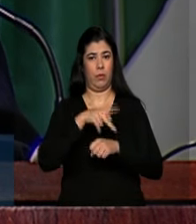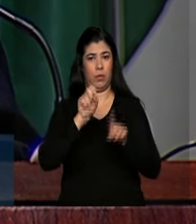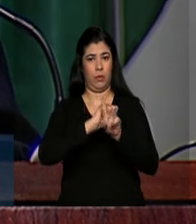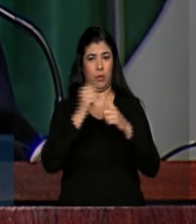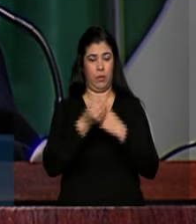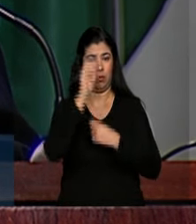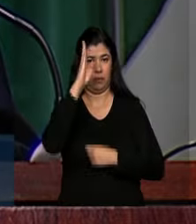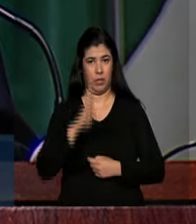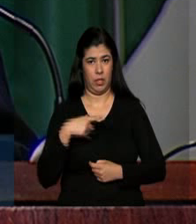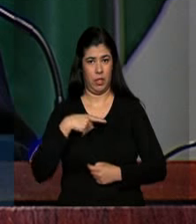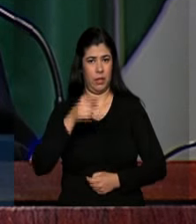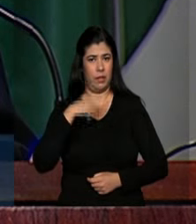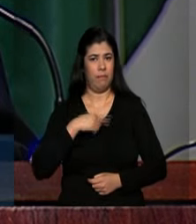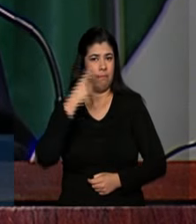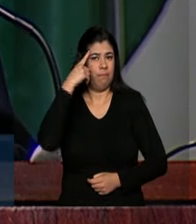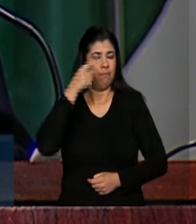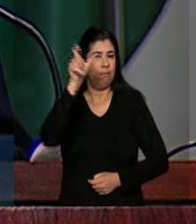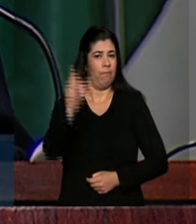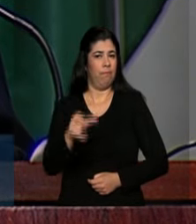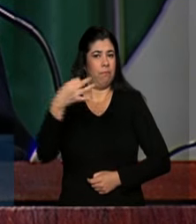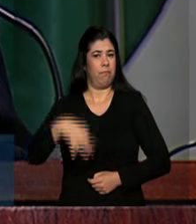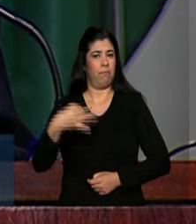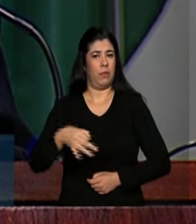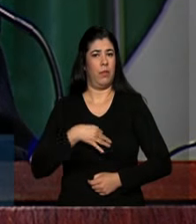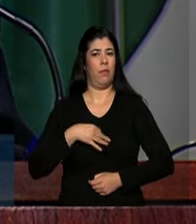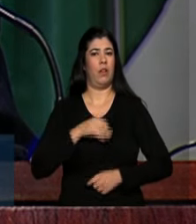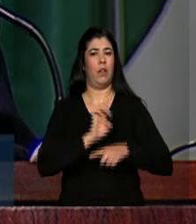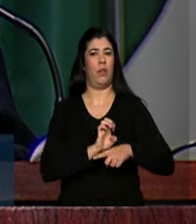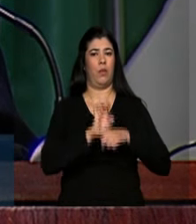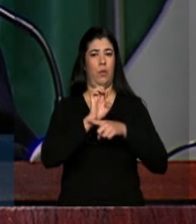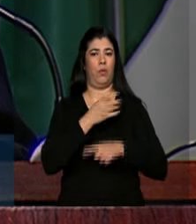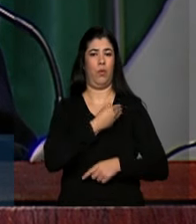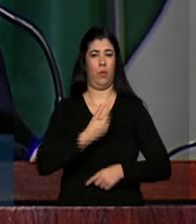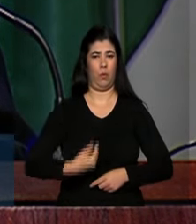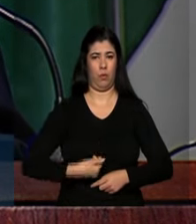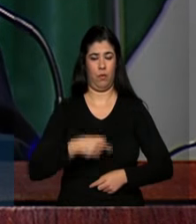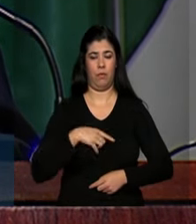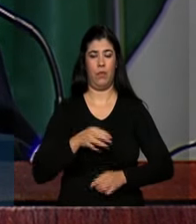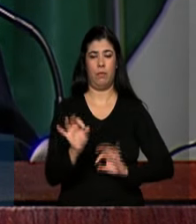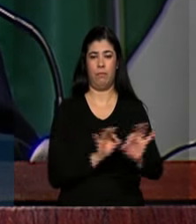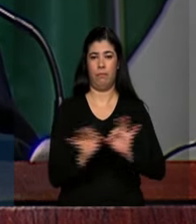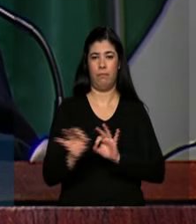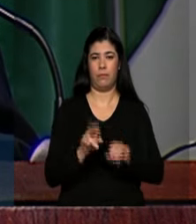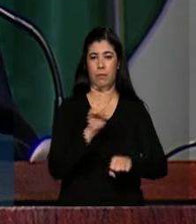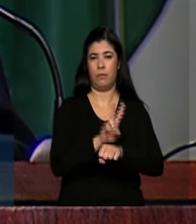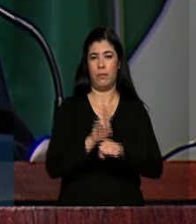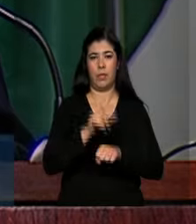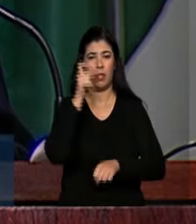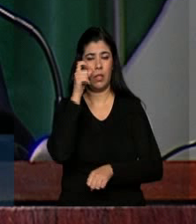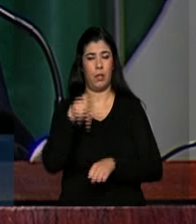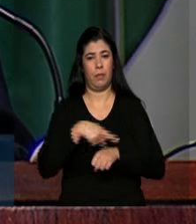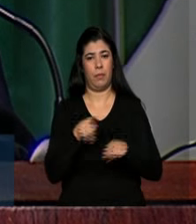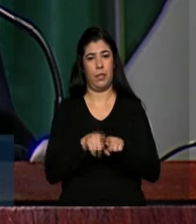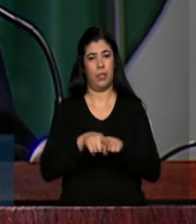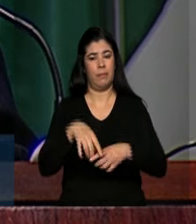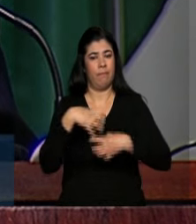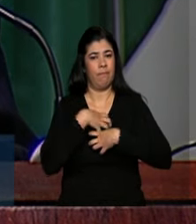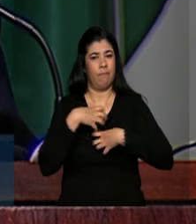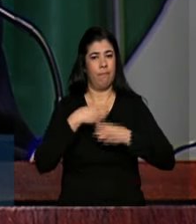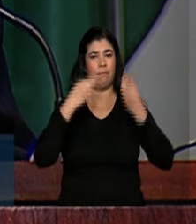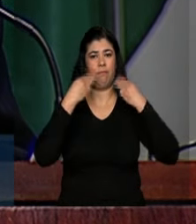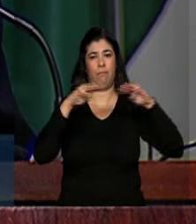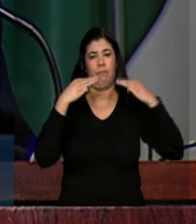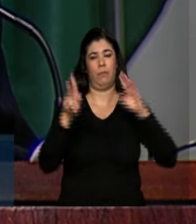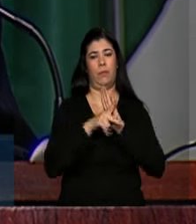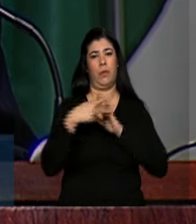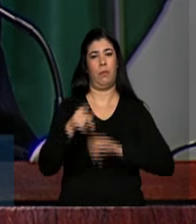O ideal de uma carreira de Estado preparado para a defesa dos interesses do país ainda nos move e dá o sentido de missão